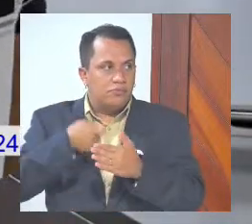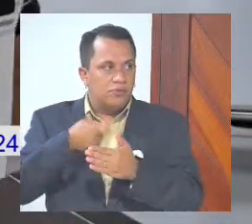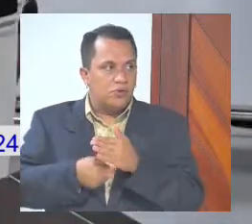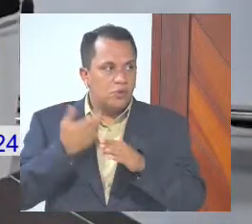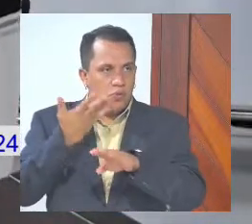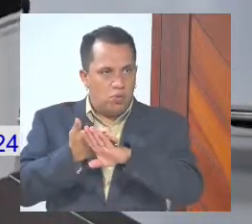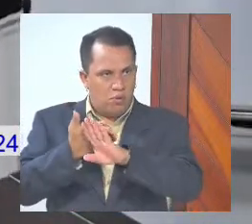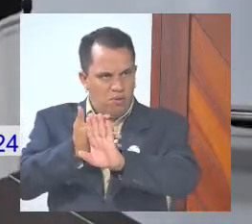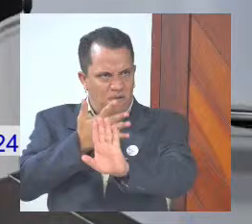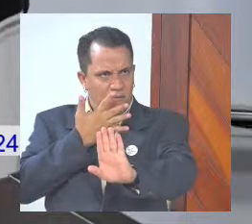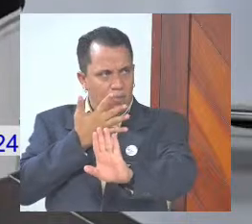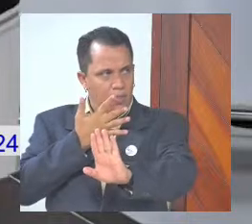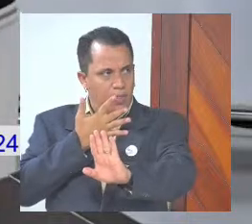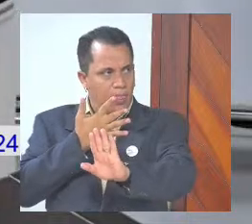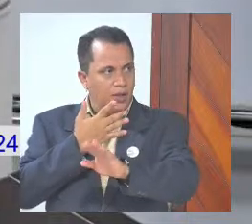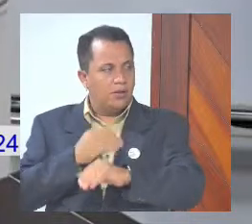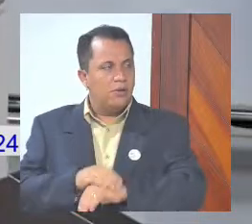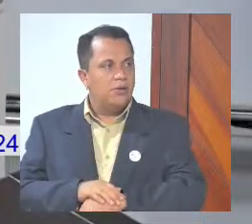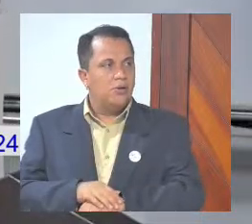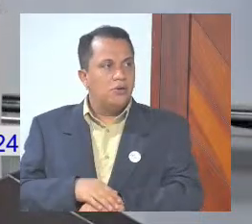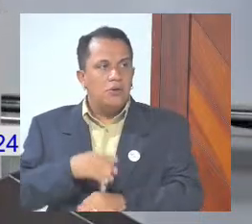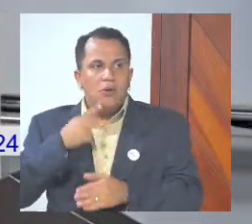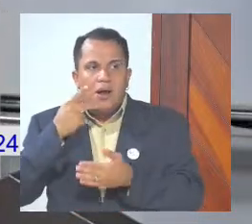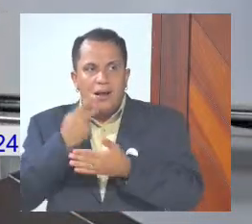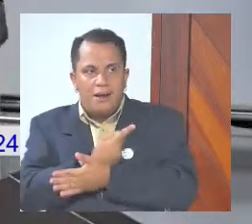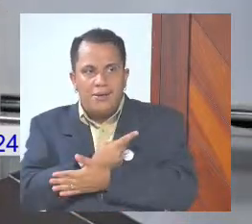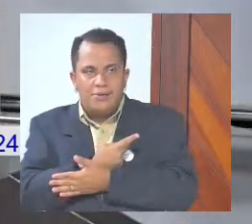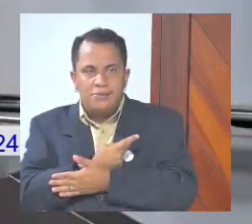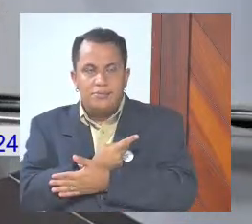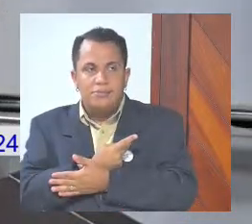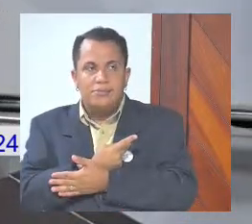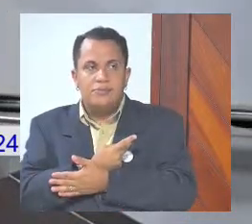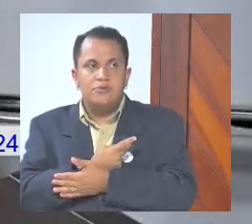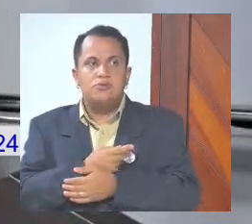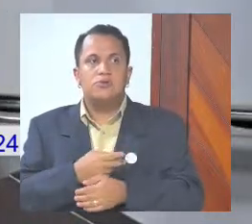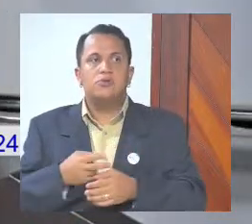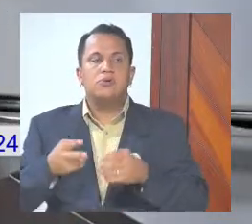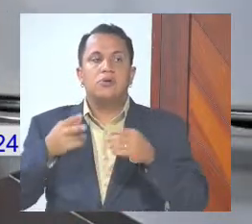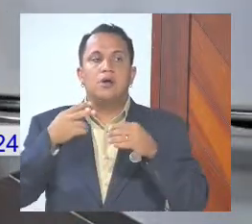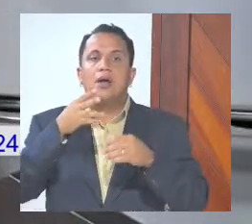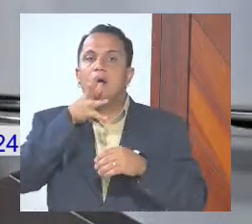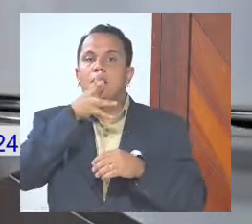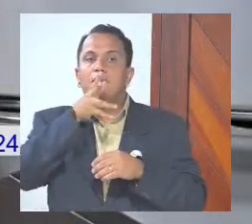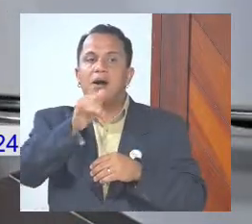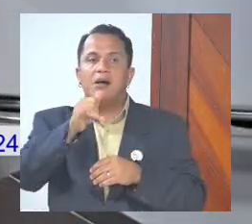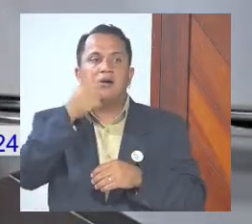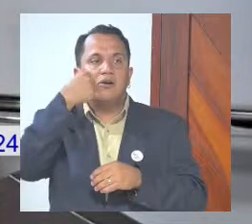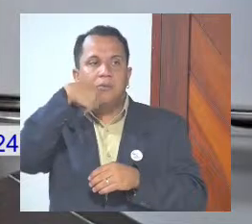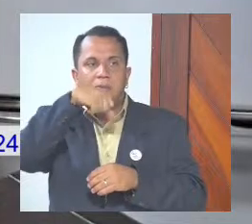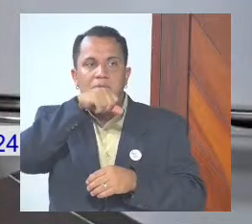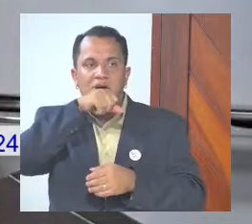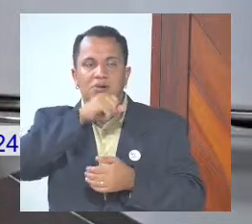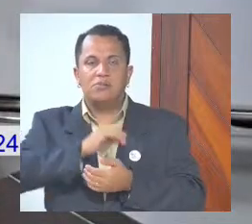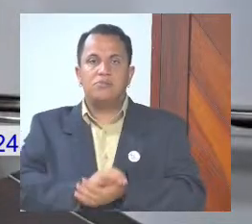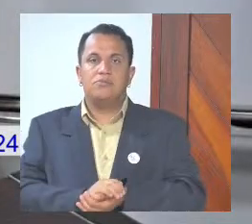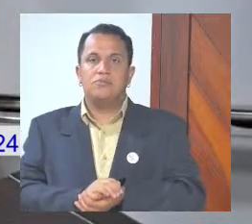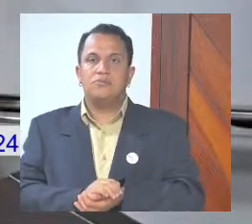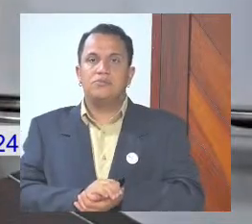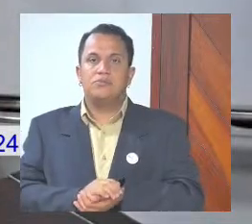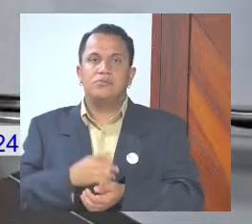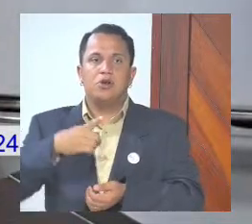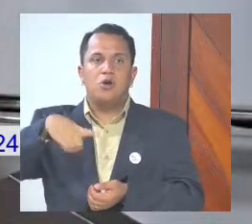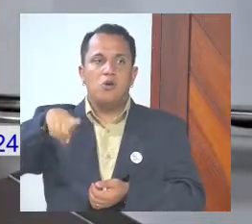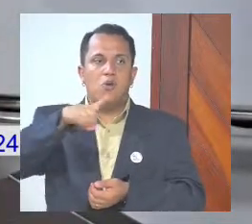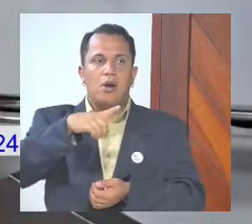contra a tirania opressora. Vós, pais e mães,